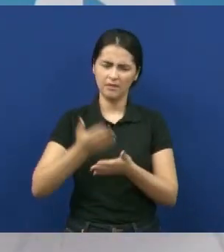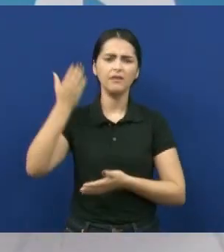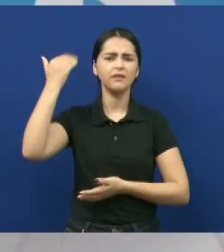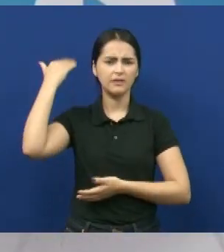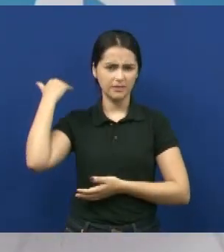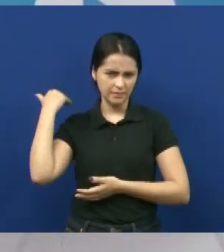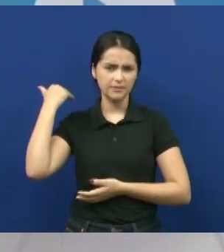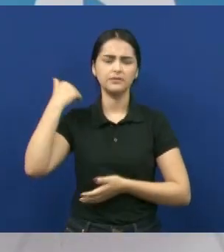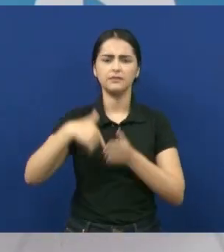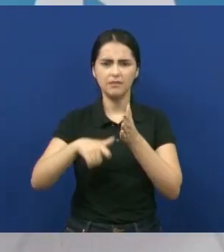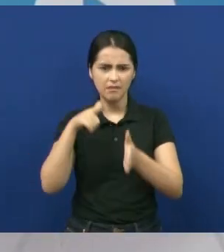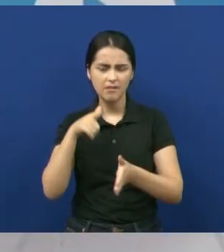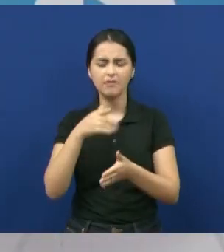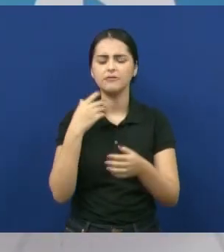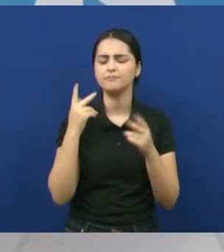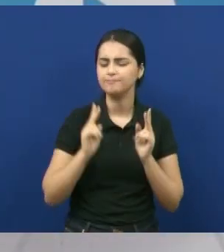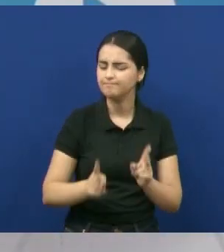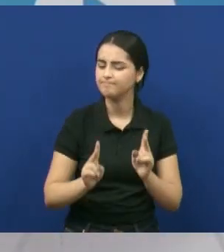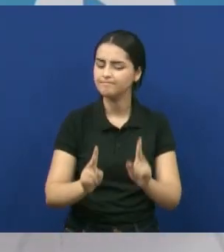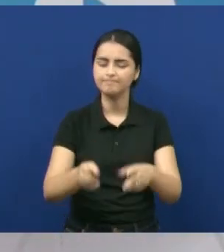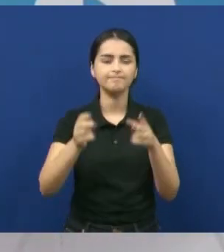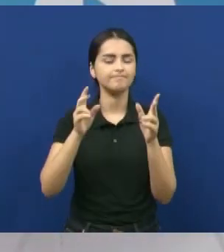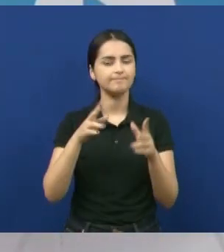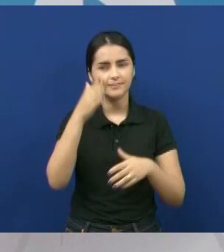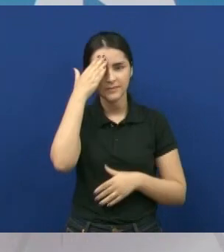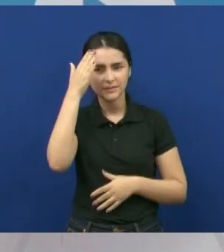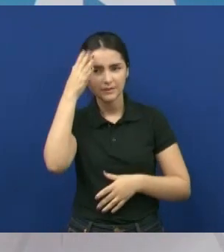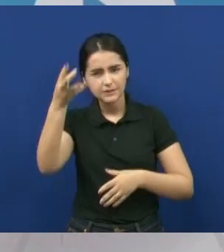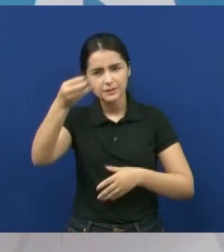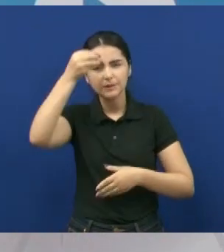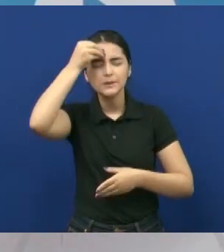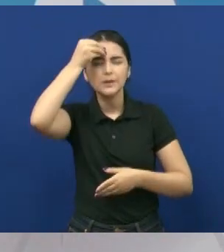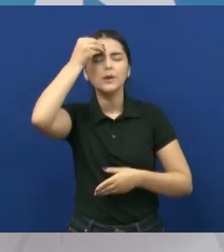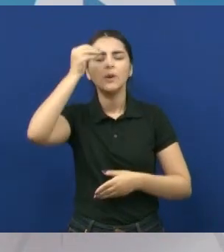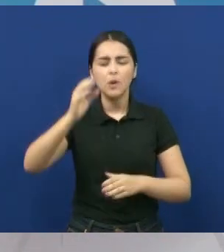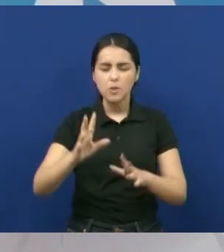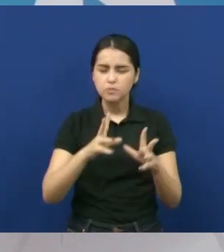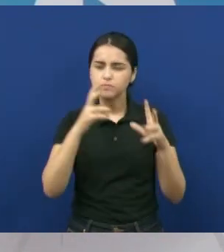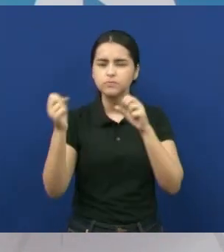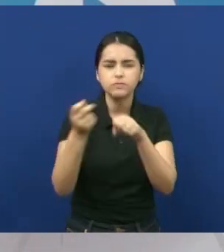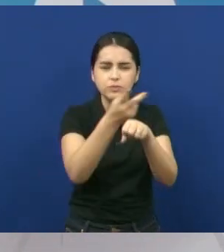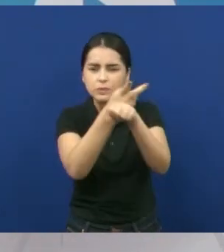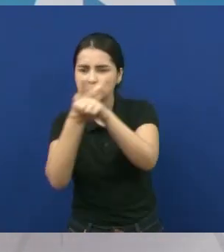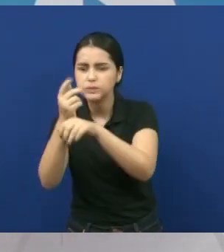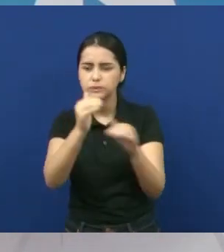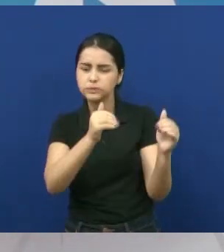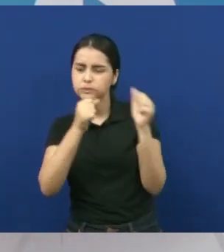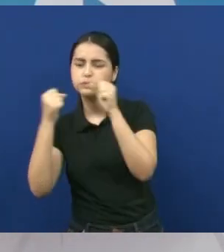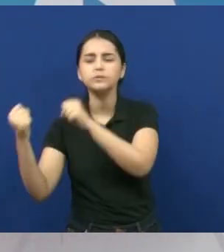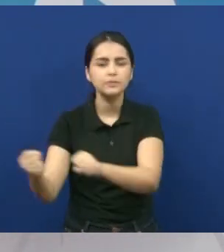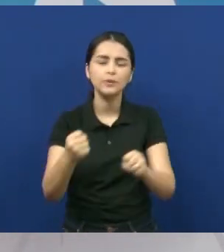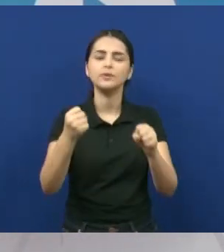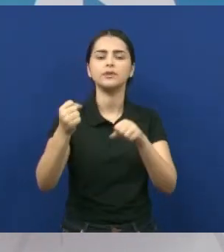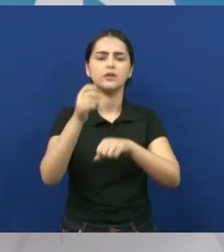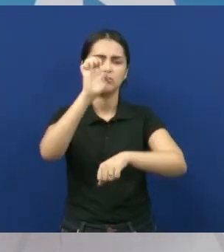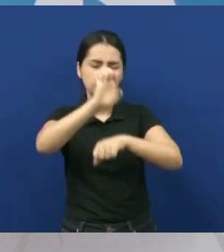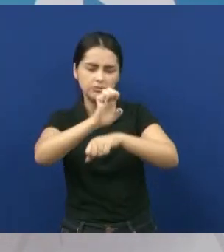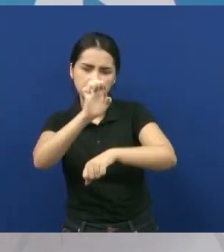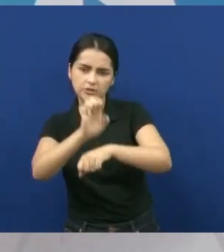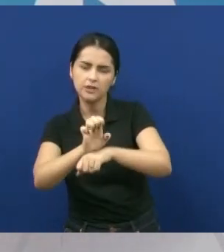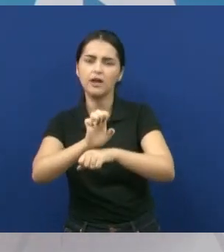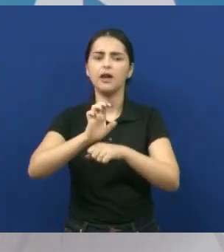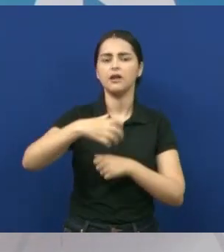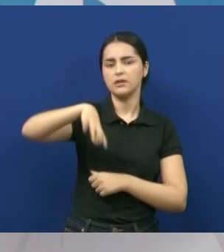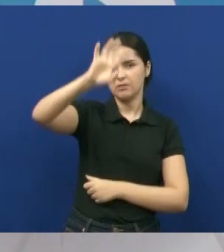anteriores falamos sempre sobre a questão do poder, né? A busca por esse poder, tanto do Estado, tanto